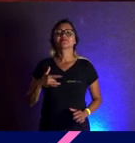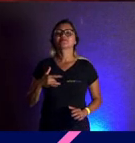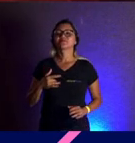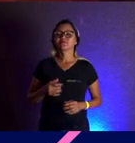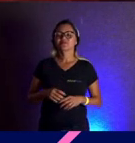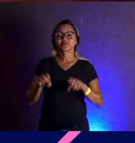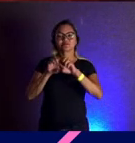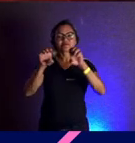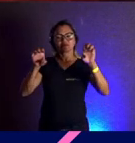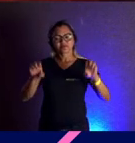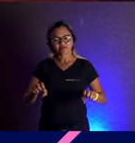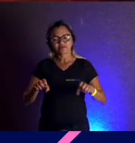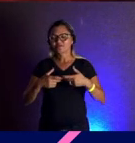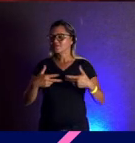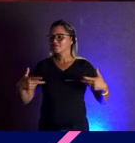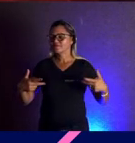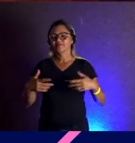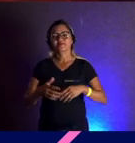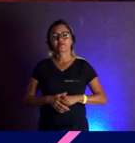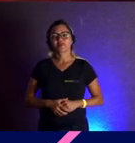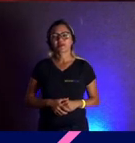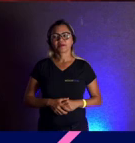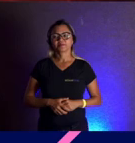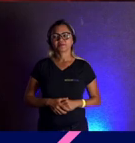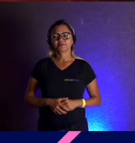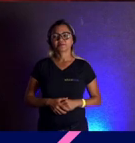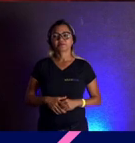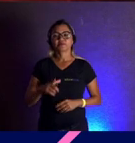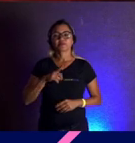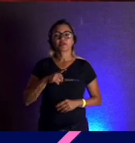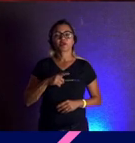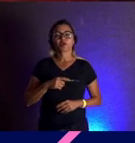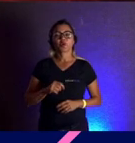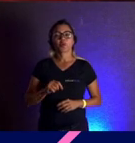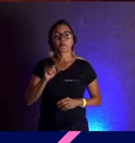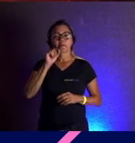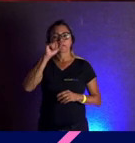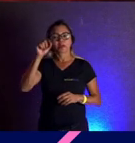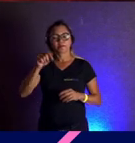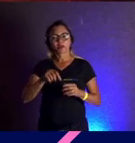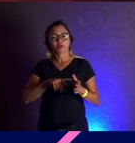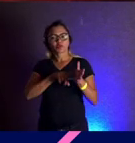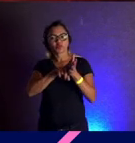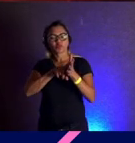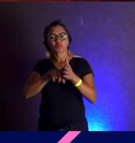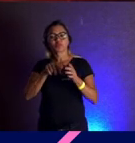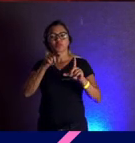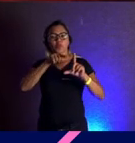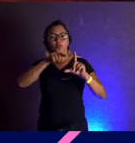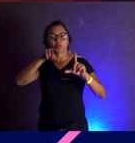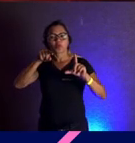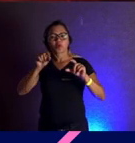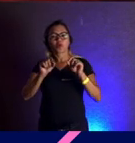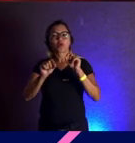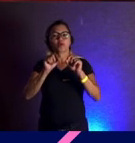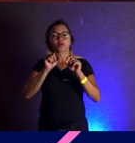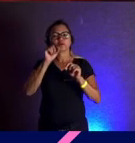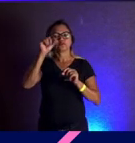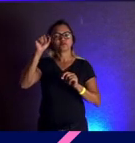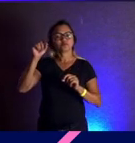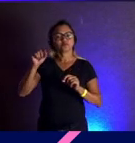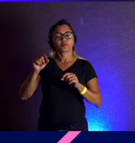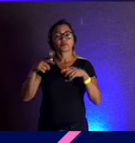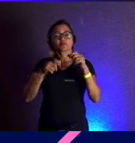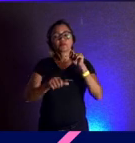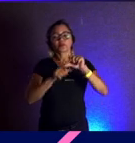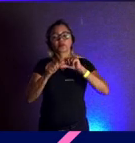enfim, infraestrutura e tudo mais, é ter um mapeamento do risco de impacto às mudanças climáticas,